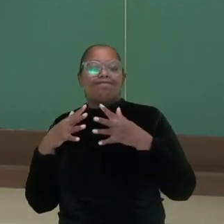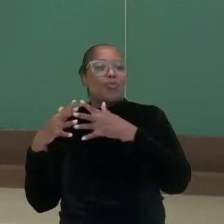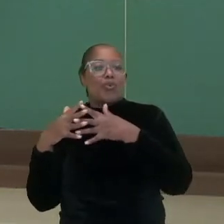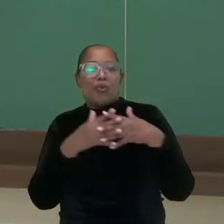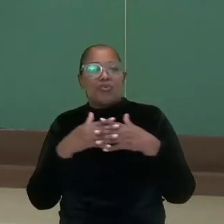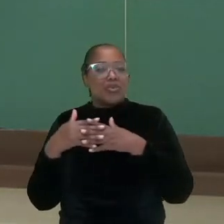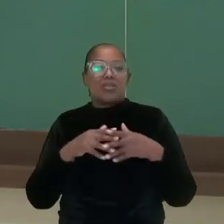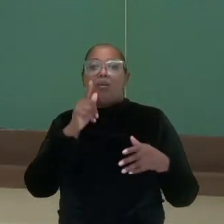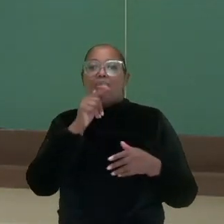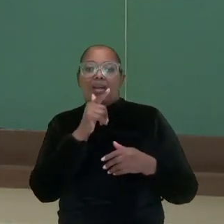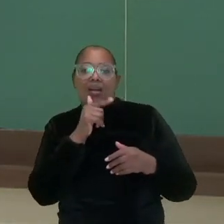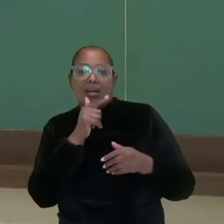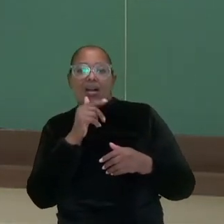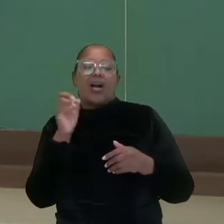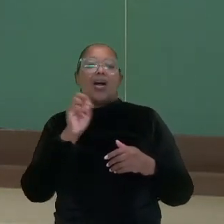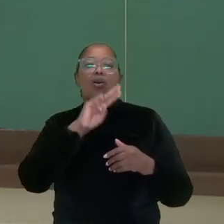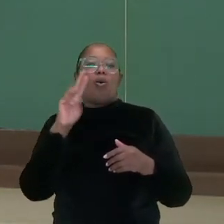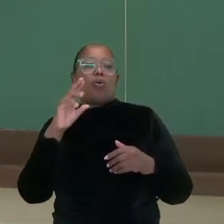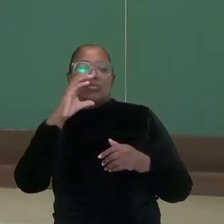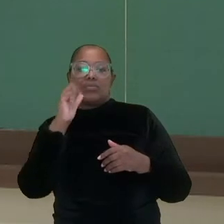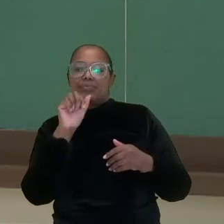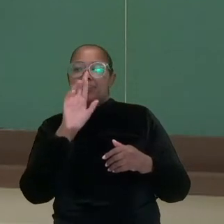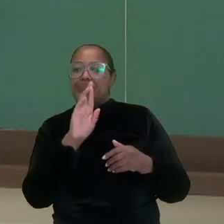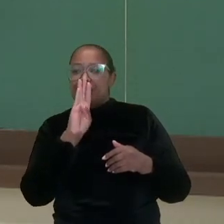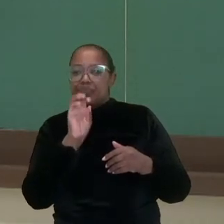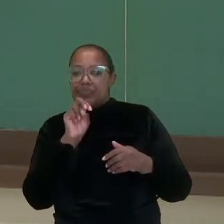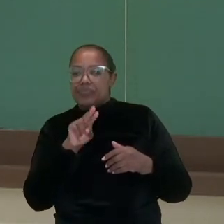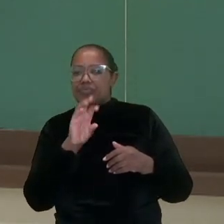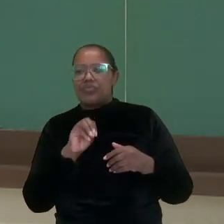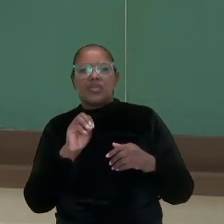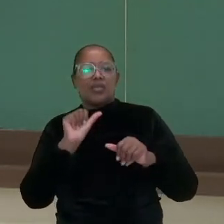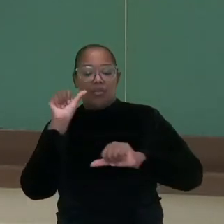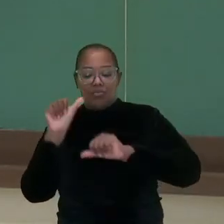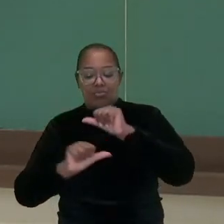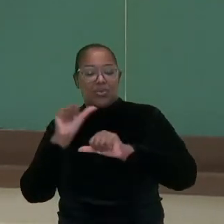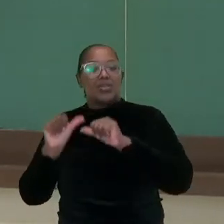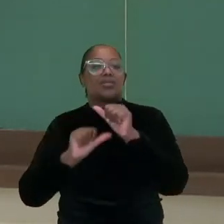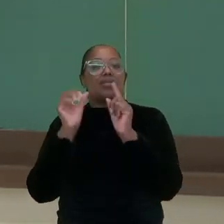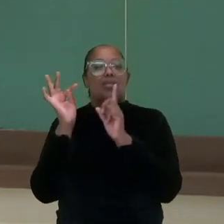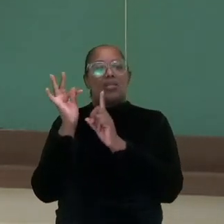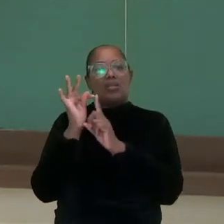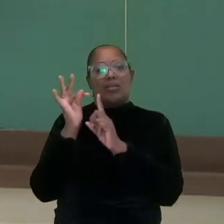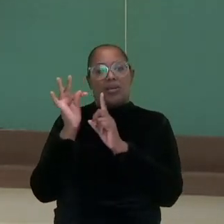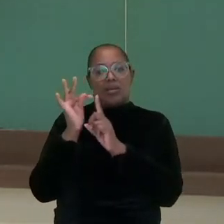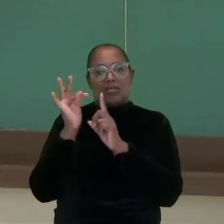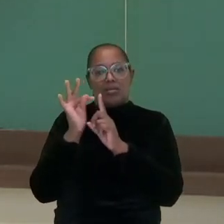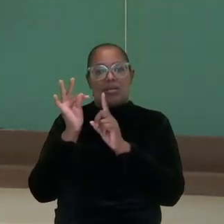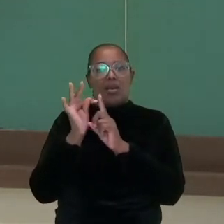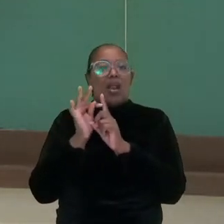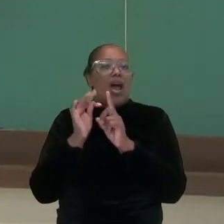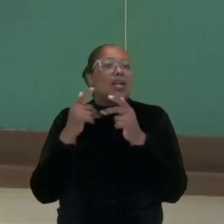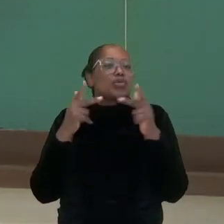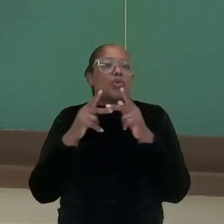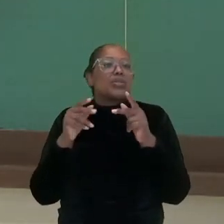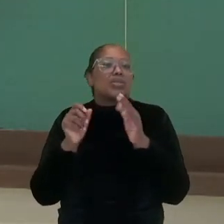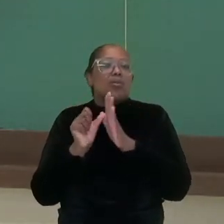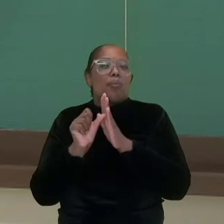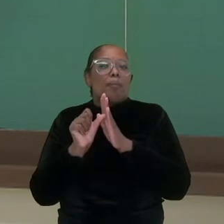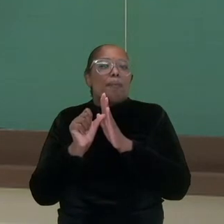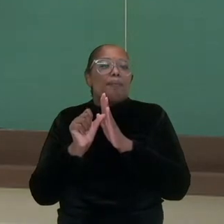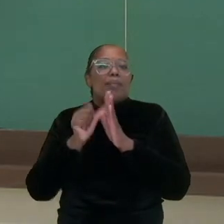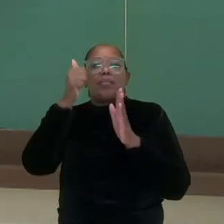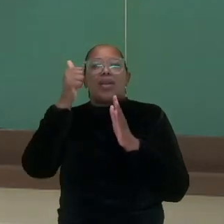do planeta, tendo como consequências o derretimento das calotas polares e o desaparecimento das cidades litorâneas. Então,